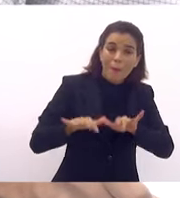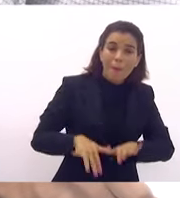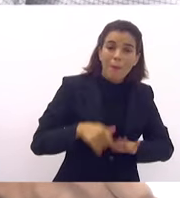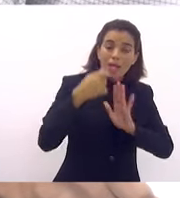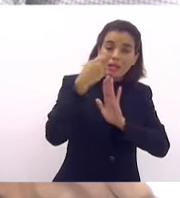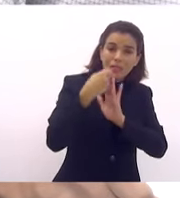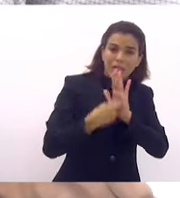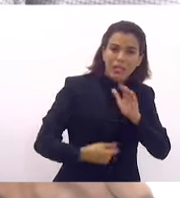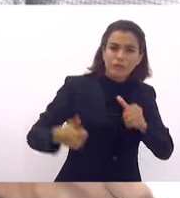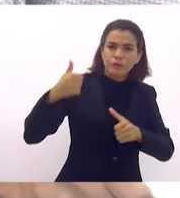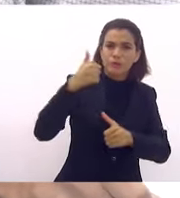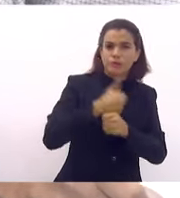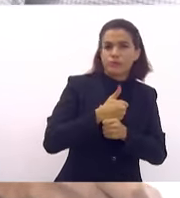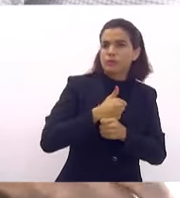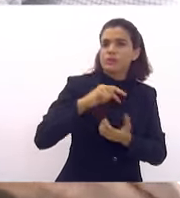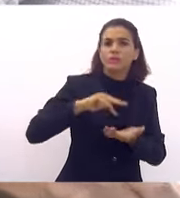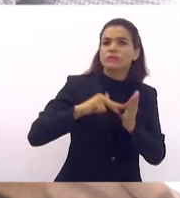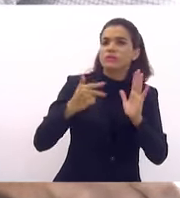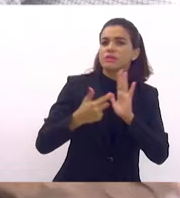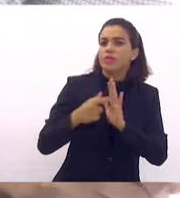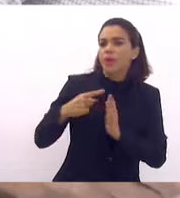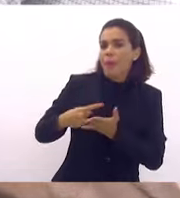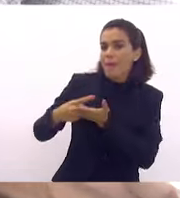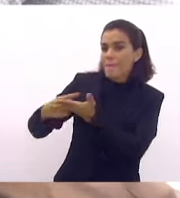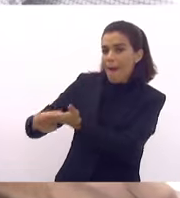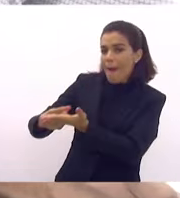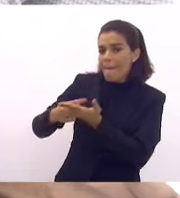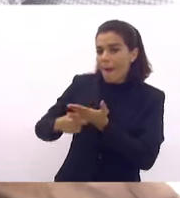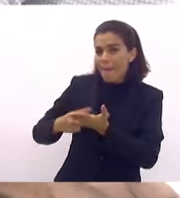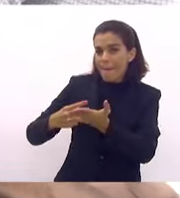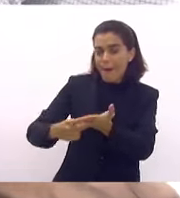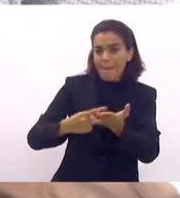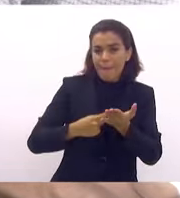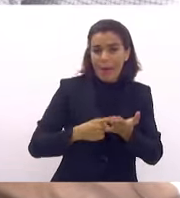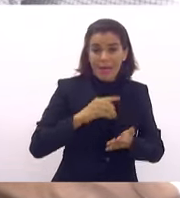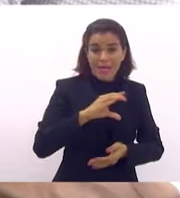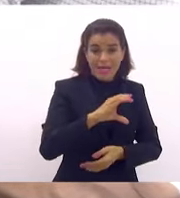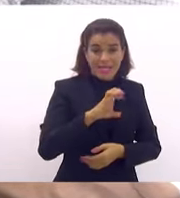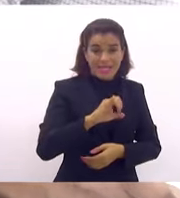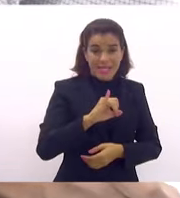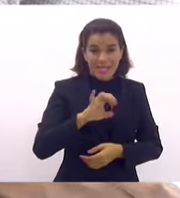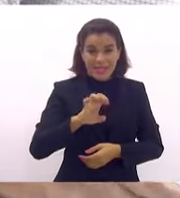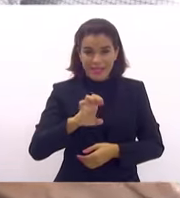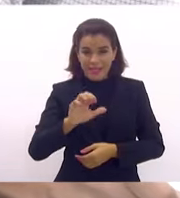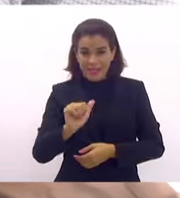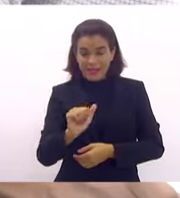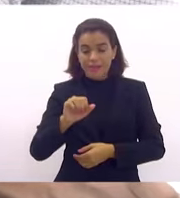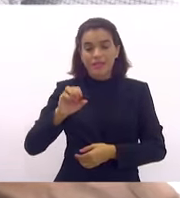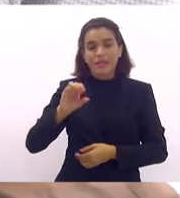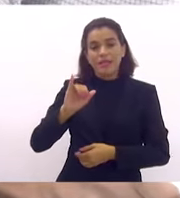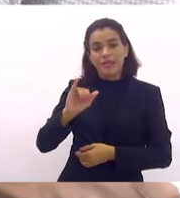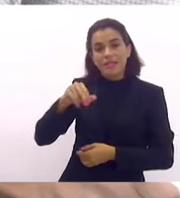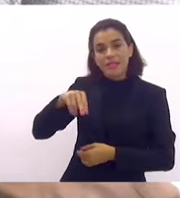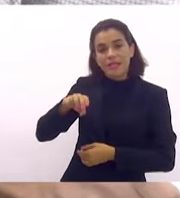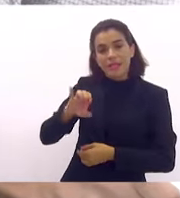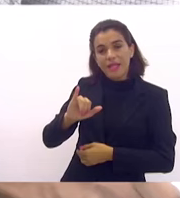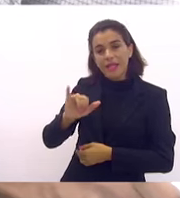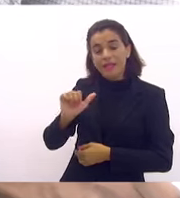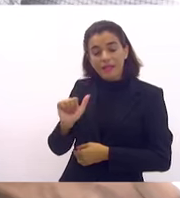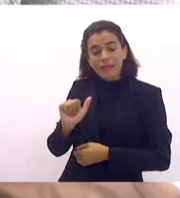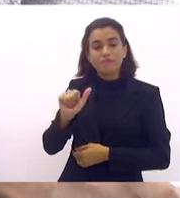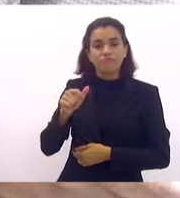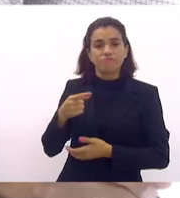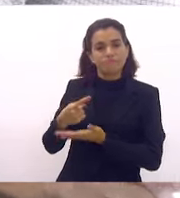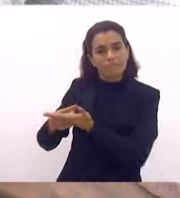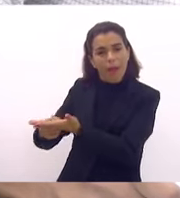motivo de um grande acordo com a CEA e o INEA. Então, a minha